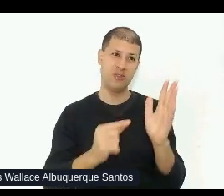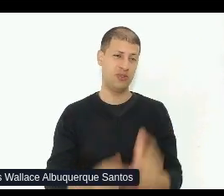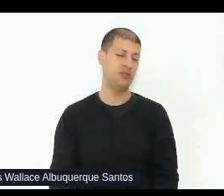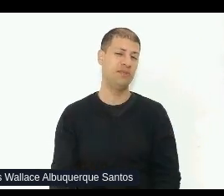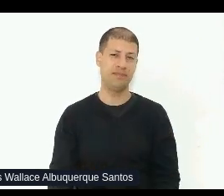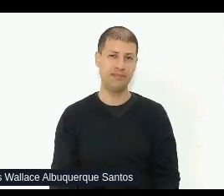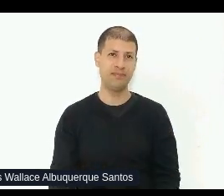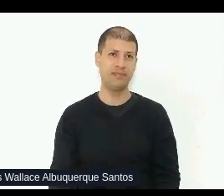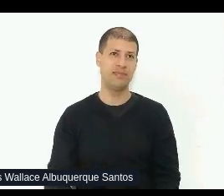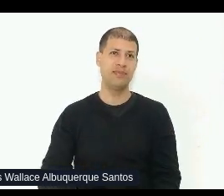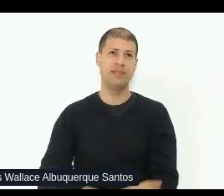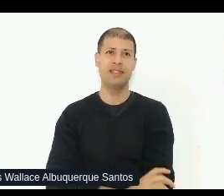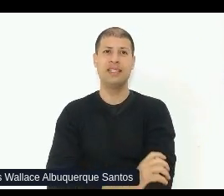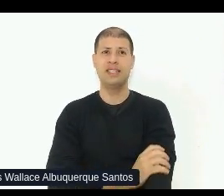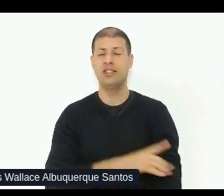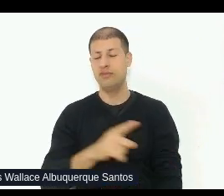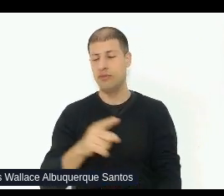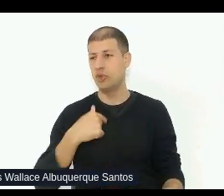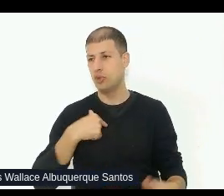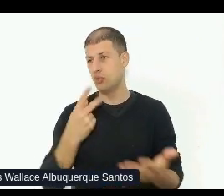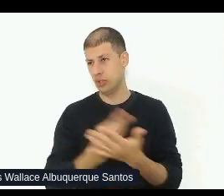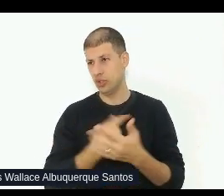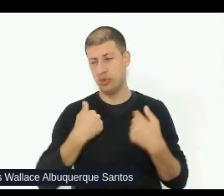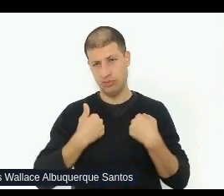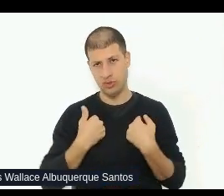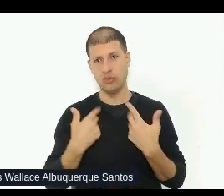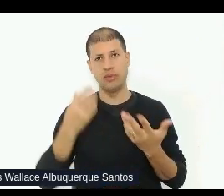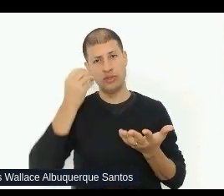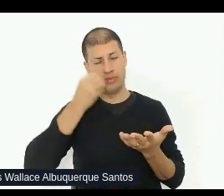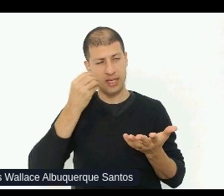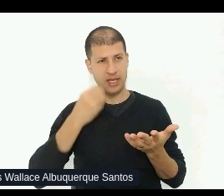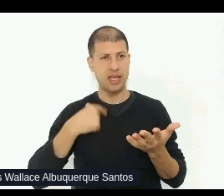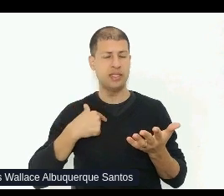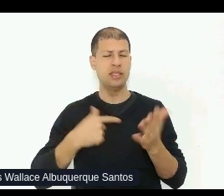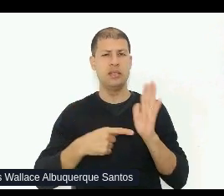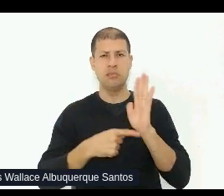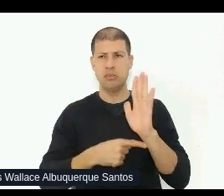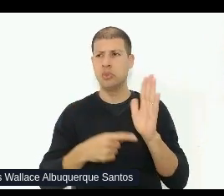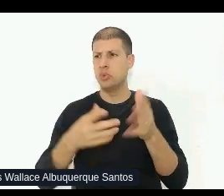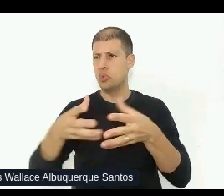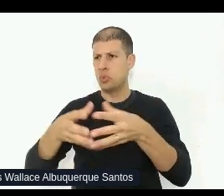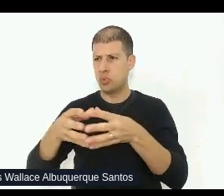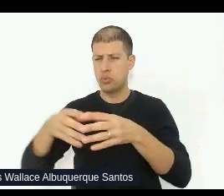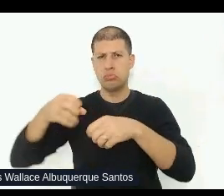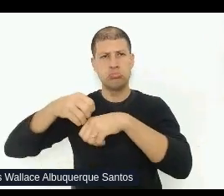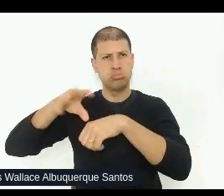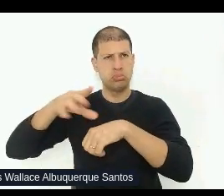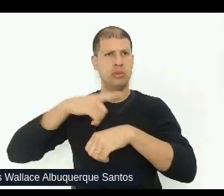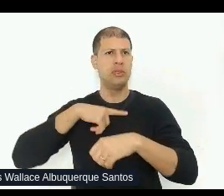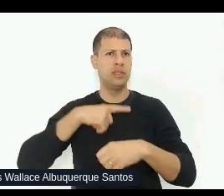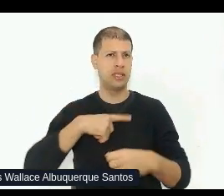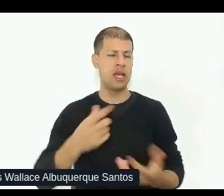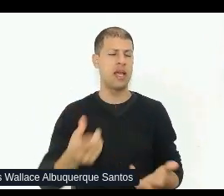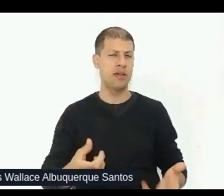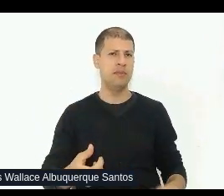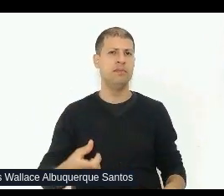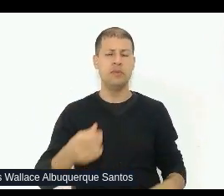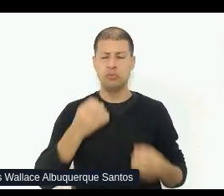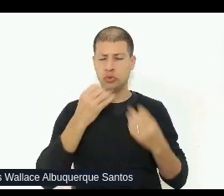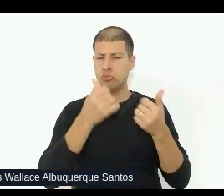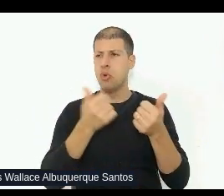E aí, assim, esse foi um dos resultados que eu tive, né? E aí passei isso para a equipe, foi muito bom o